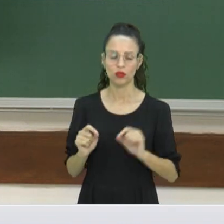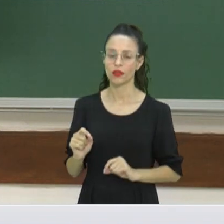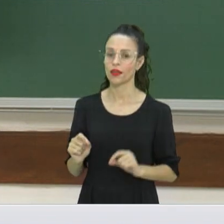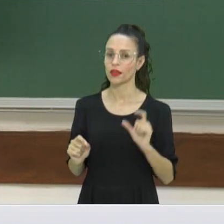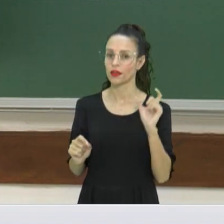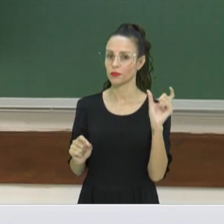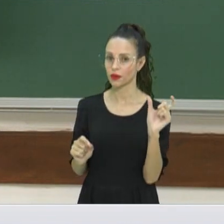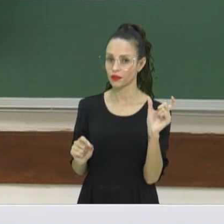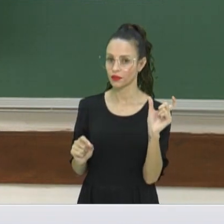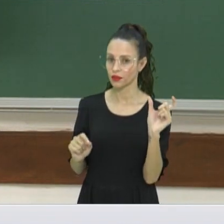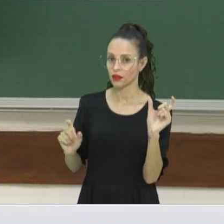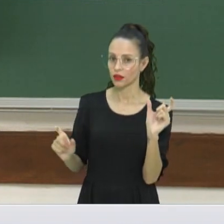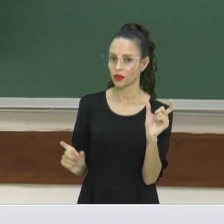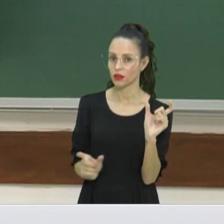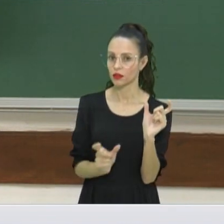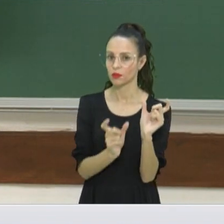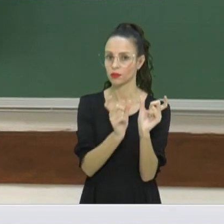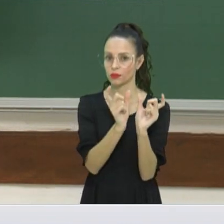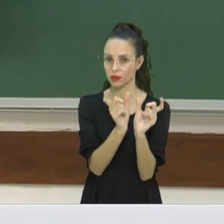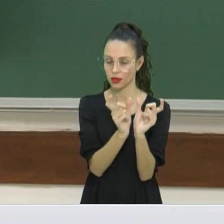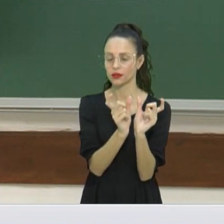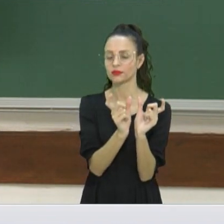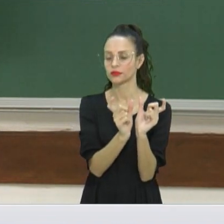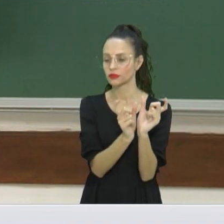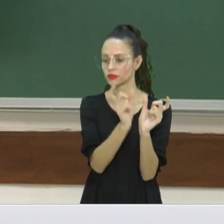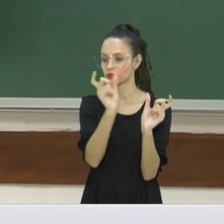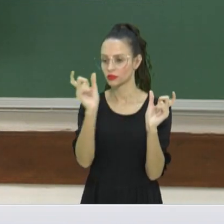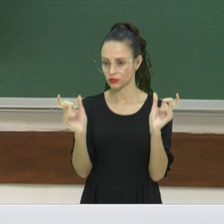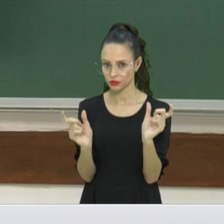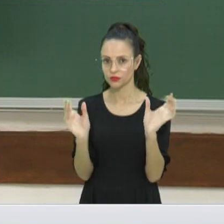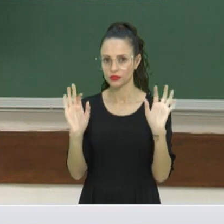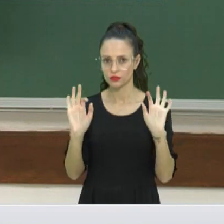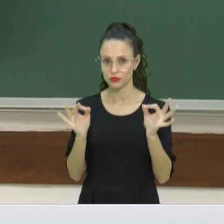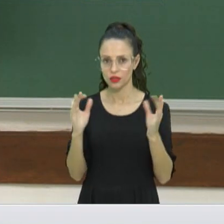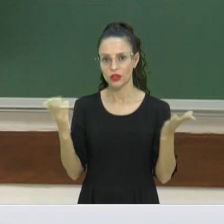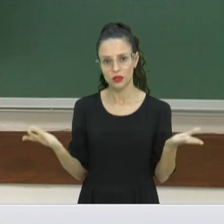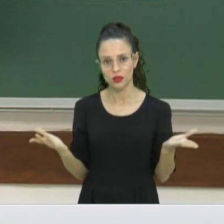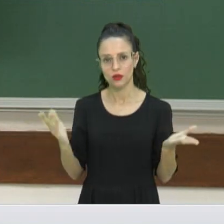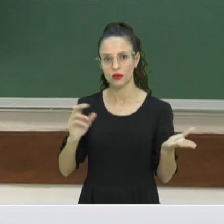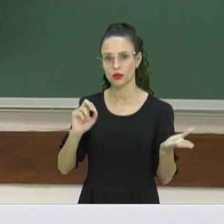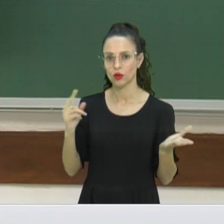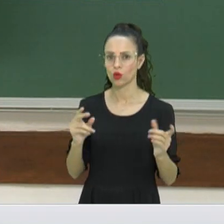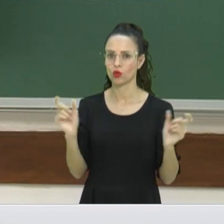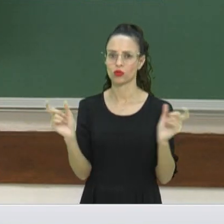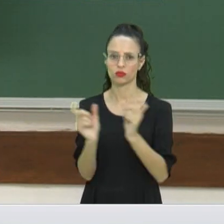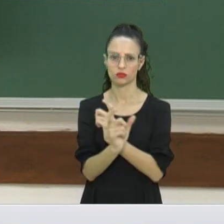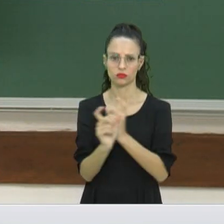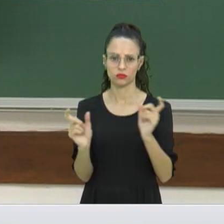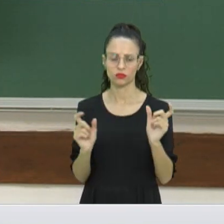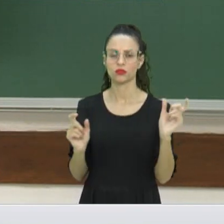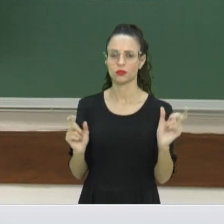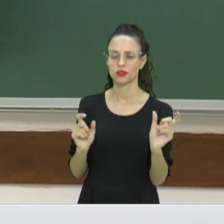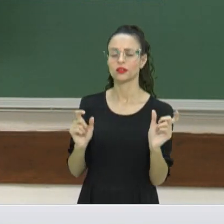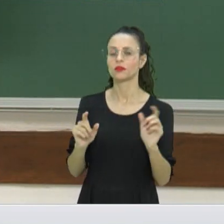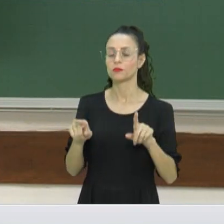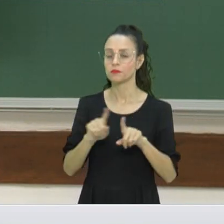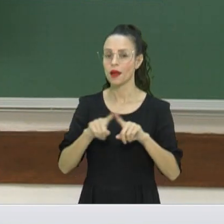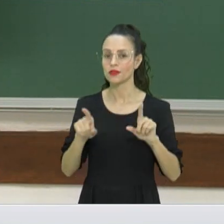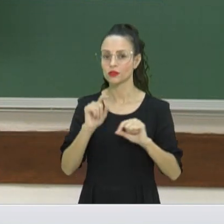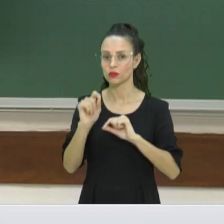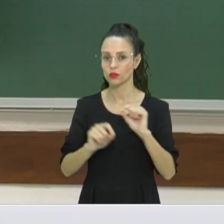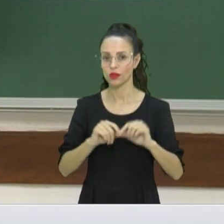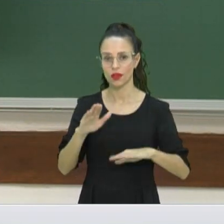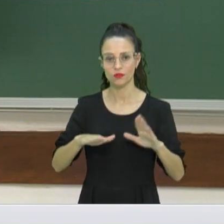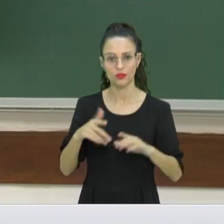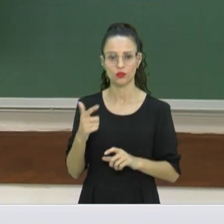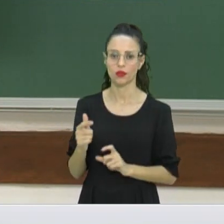por prefixos, a palavra base, sufixos. Ou, uma ordem, claro, o sufixo sempre depois. Mas às vezes